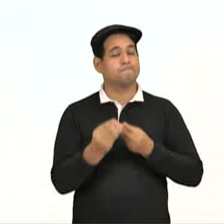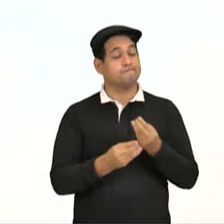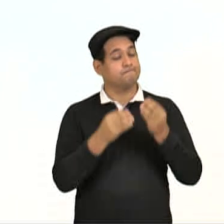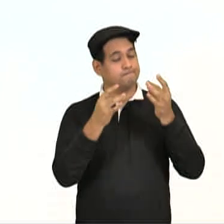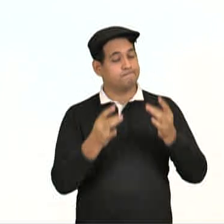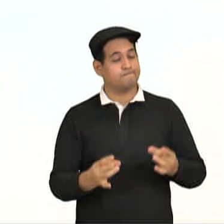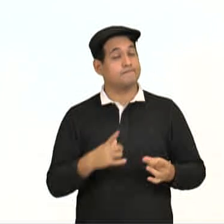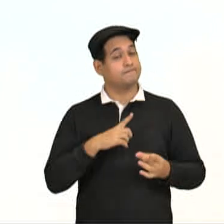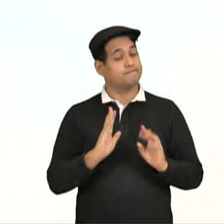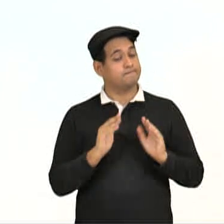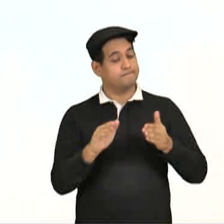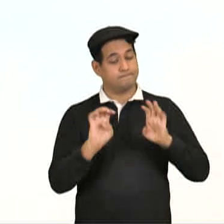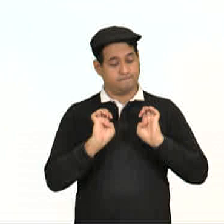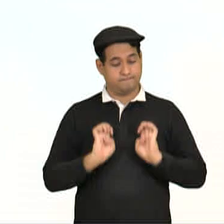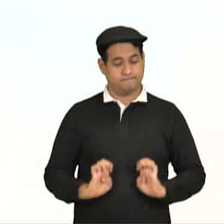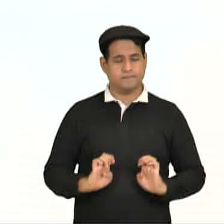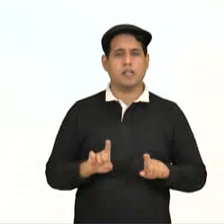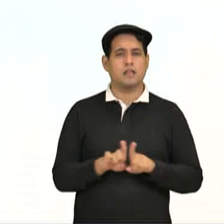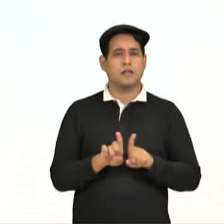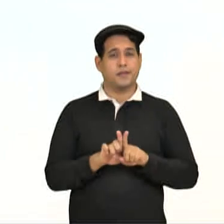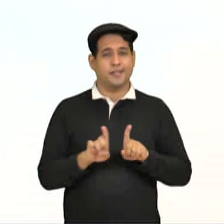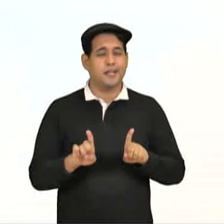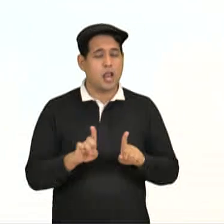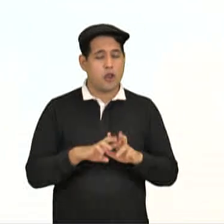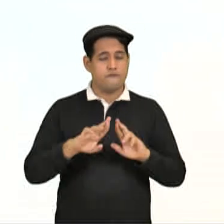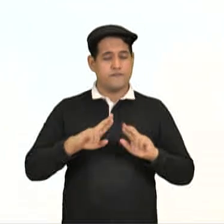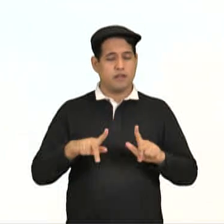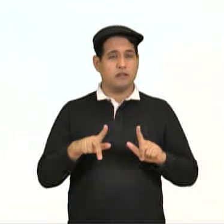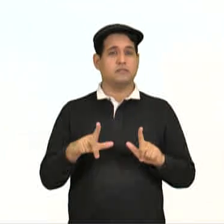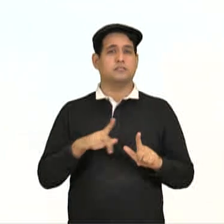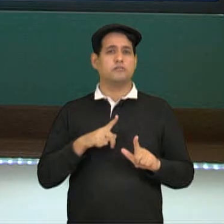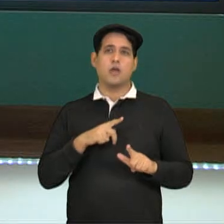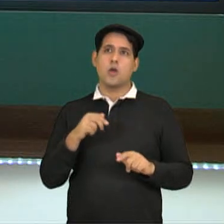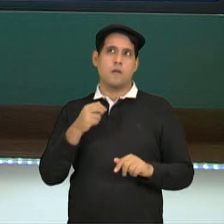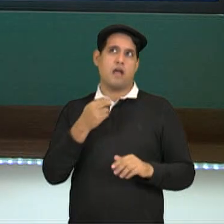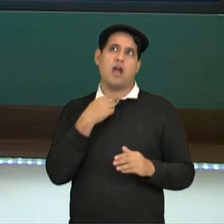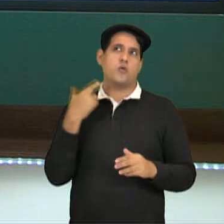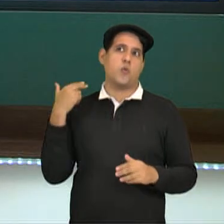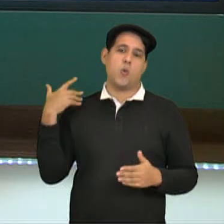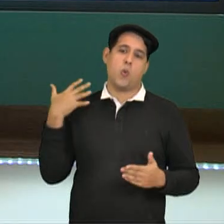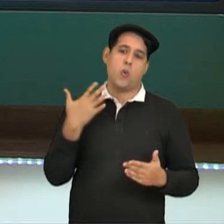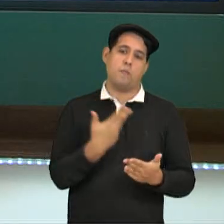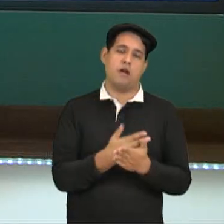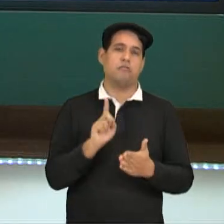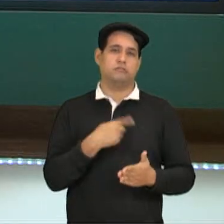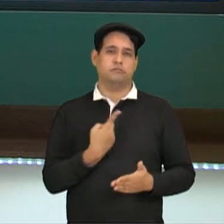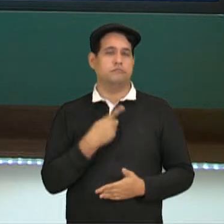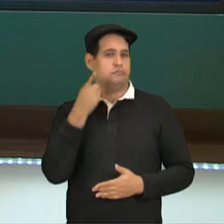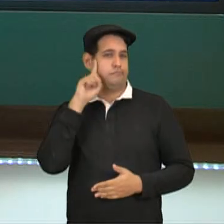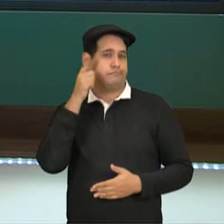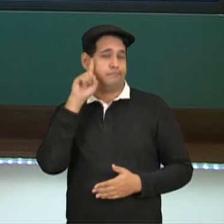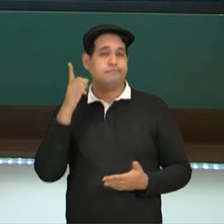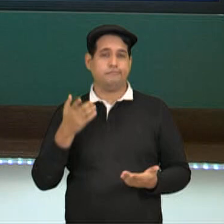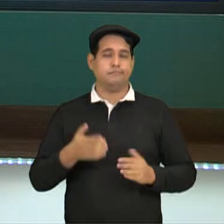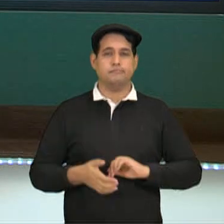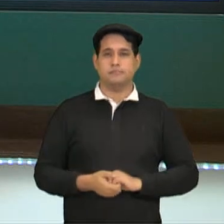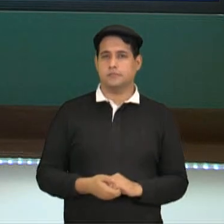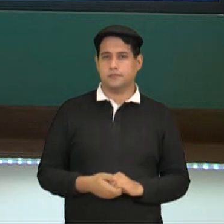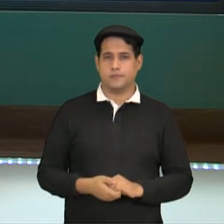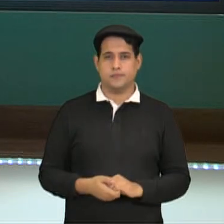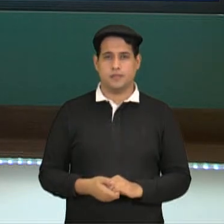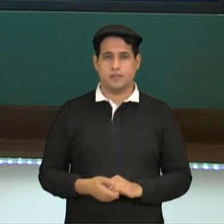vista ético e algo muito distante de se tornar comum no nosso cotidiano, no nosso dia a